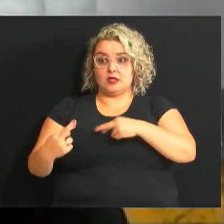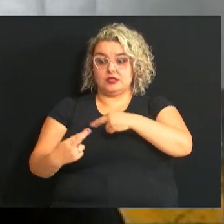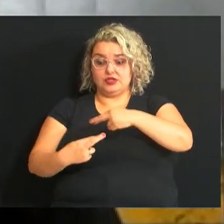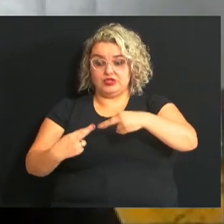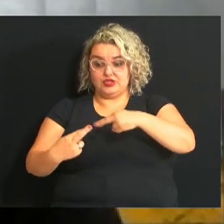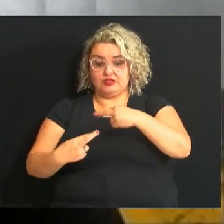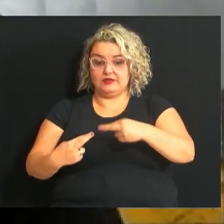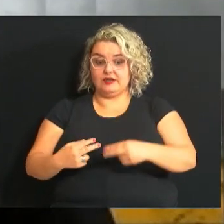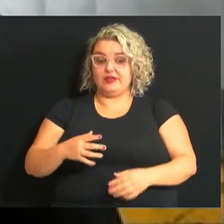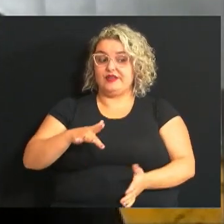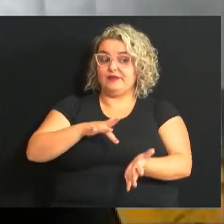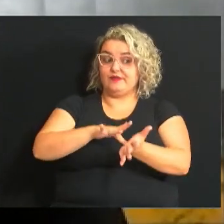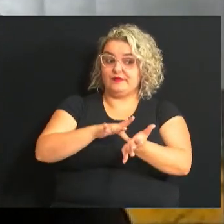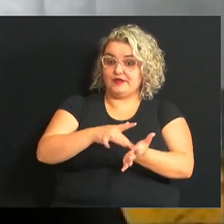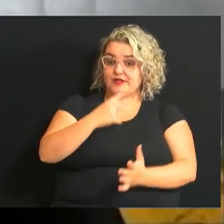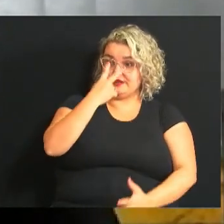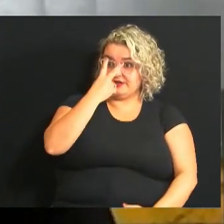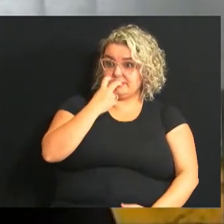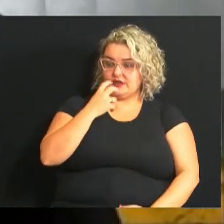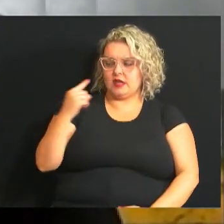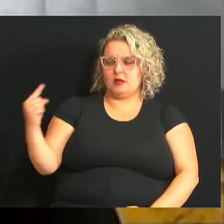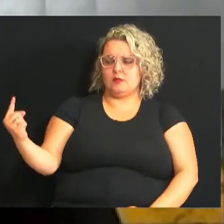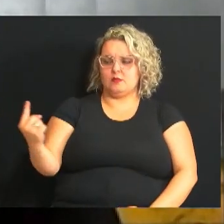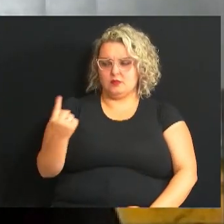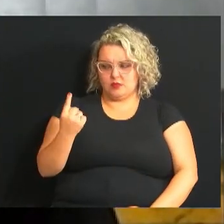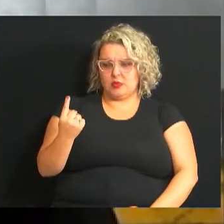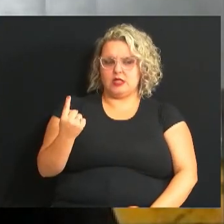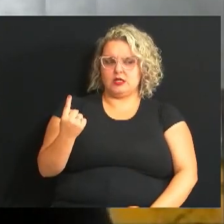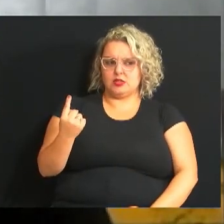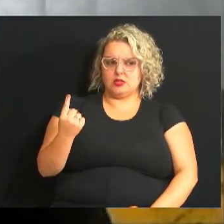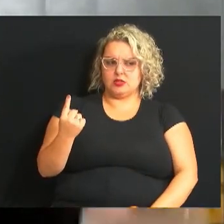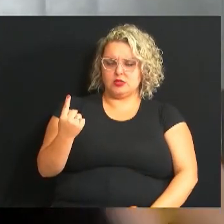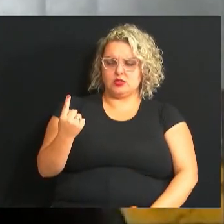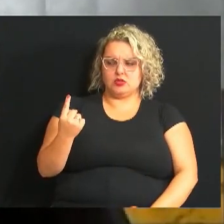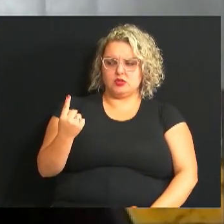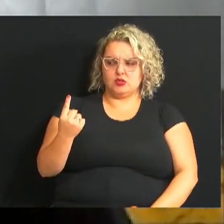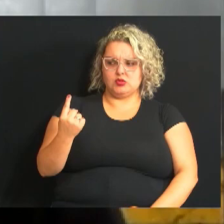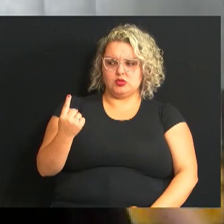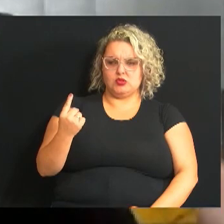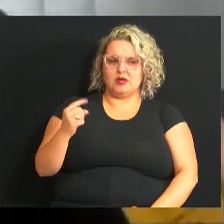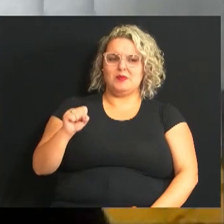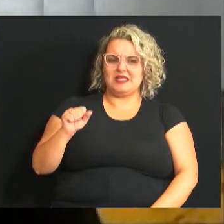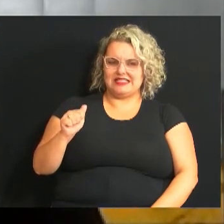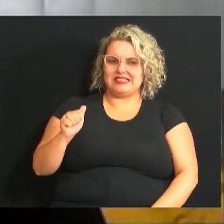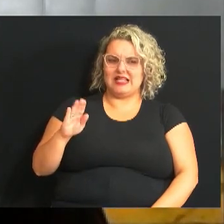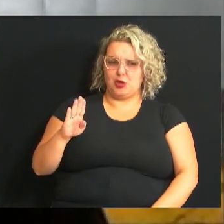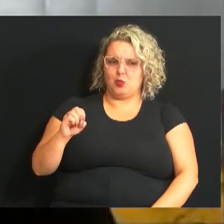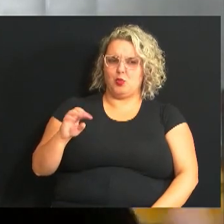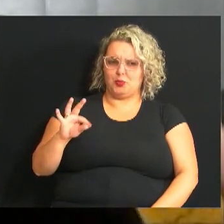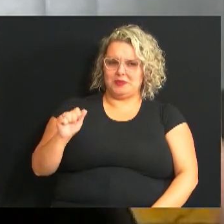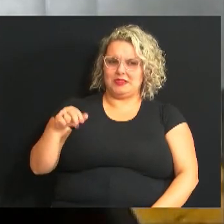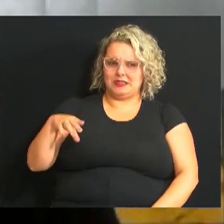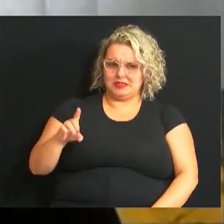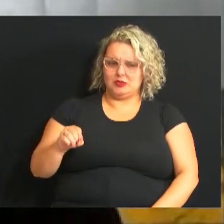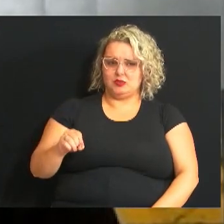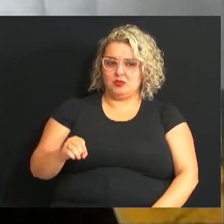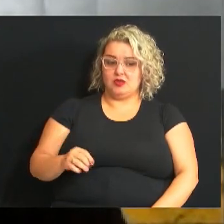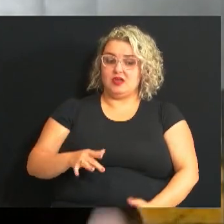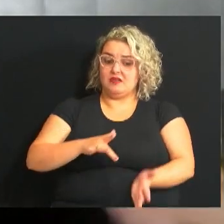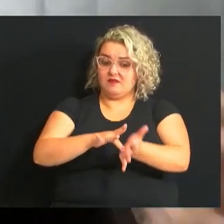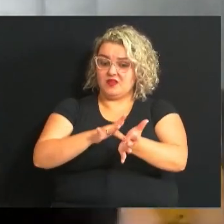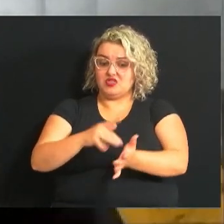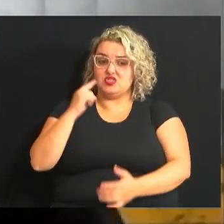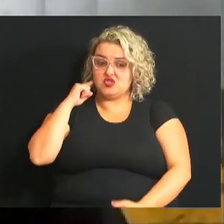ver pessoas me sabotando e de surdo para essas mensagens negativas, e novamente acreditar no poder da fé e do